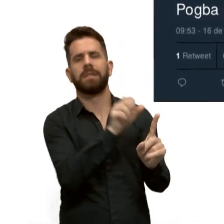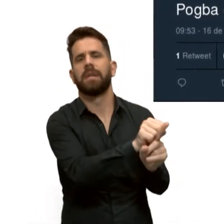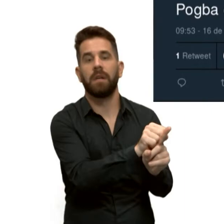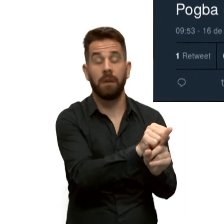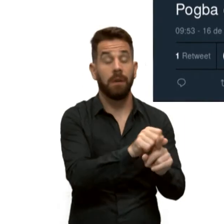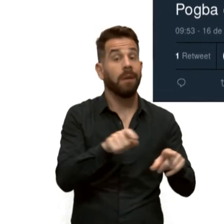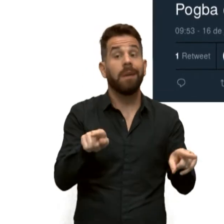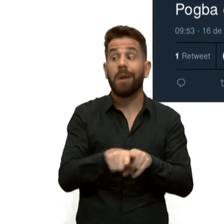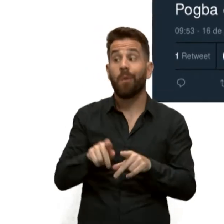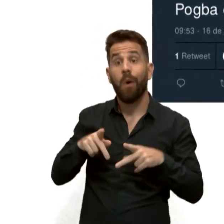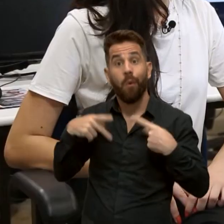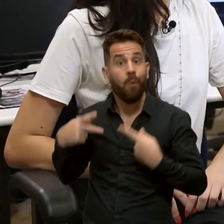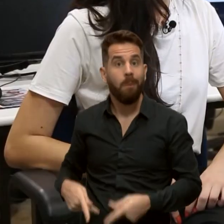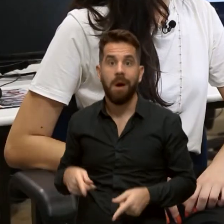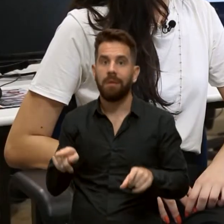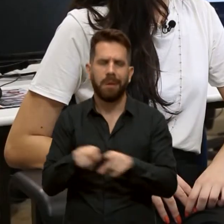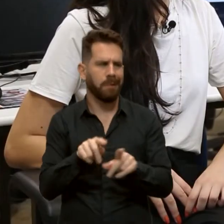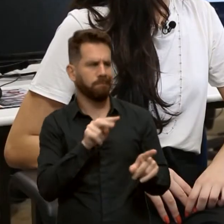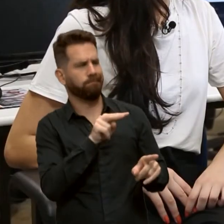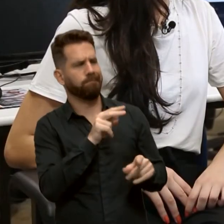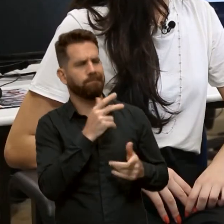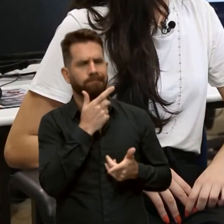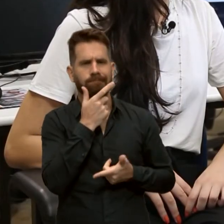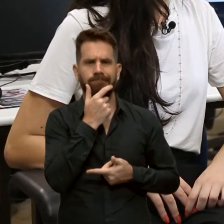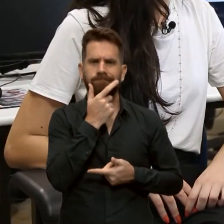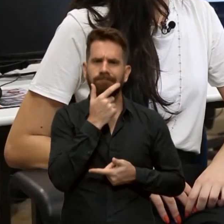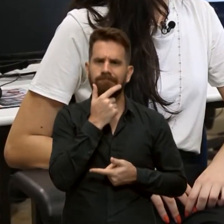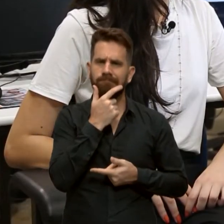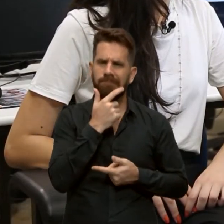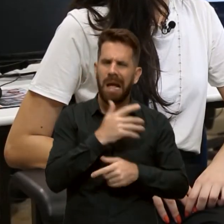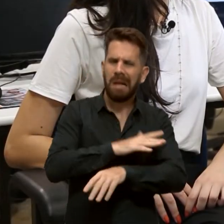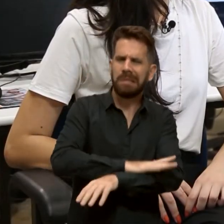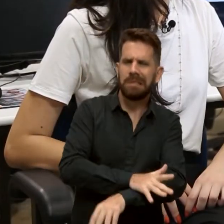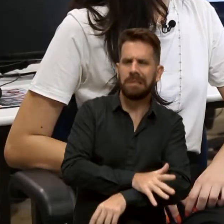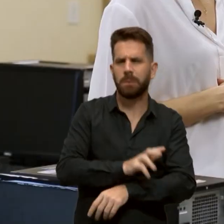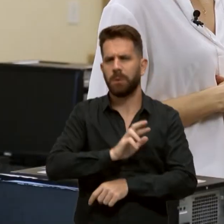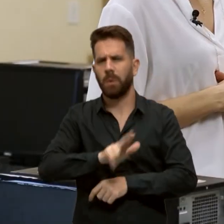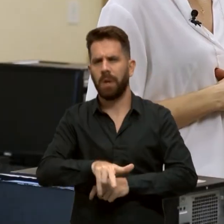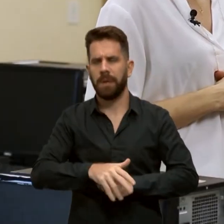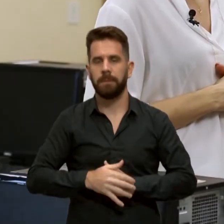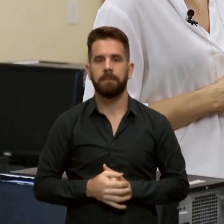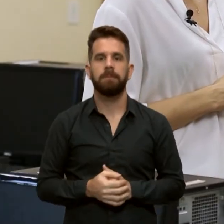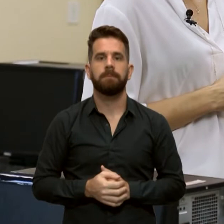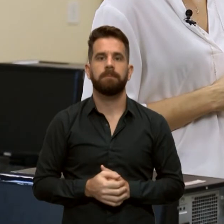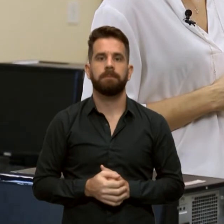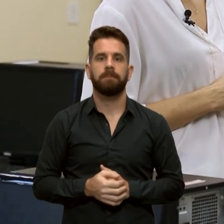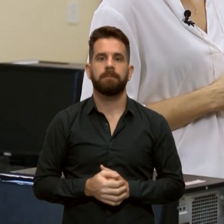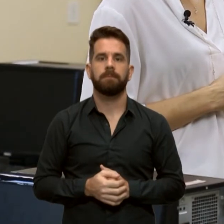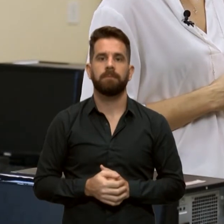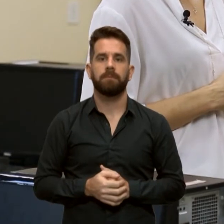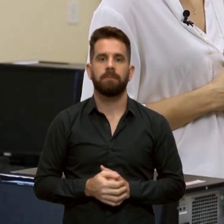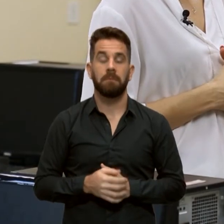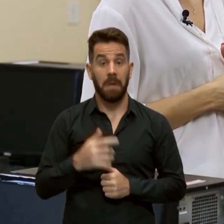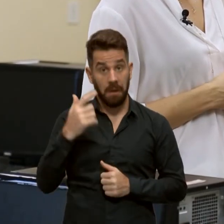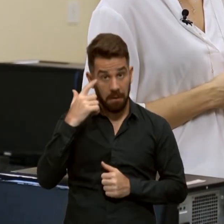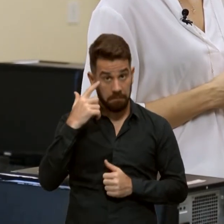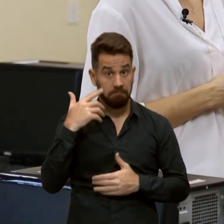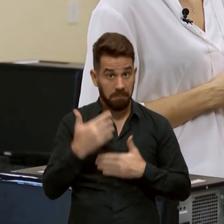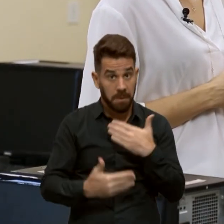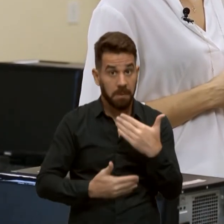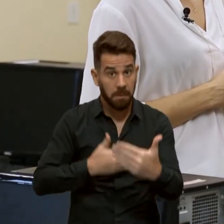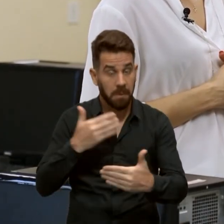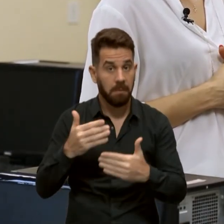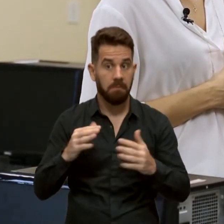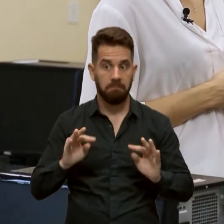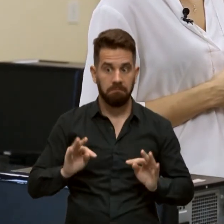tinham dificuldades em, ao ler uma mensagem, saber se ela continha traços de racismo ou não. À medida que a gente for aperfeiçoando, por exemplo, um